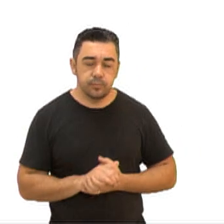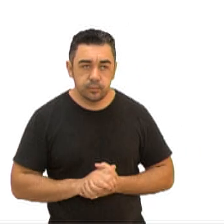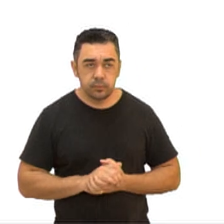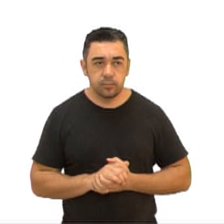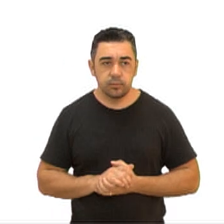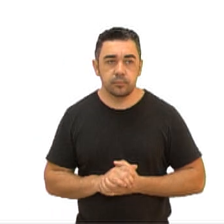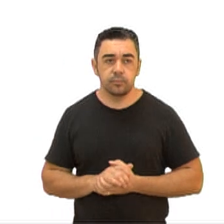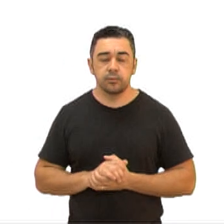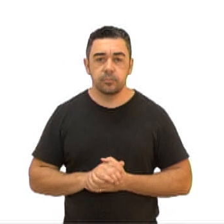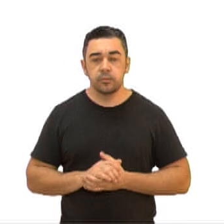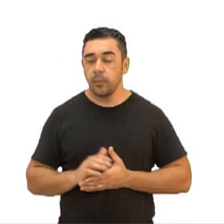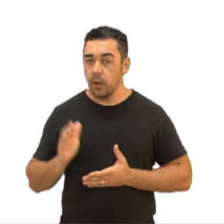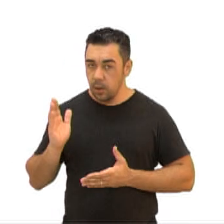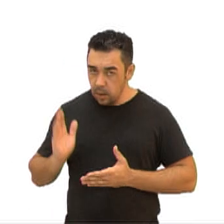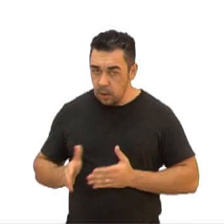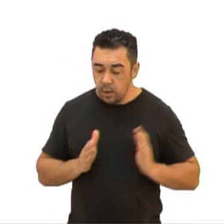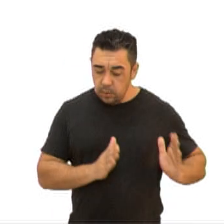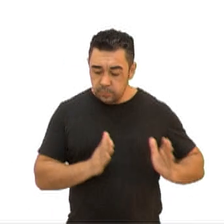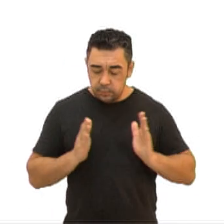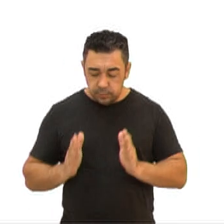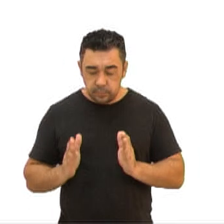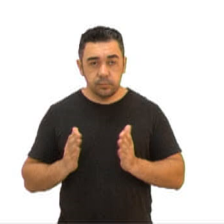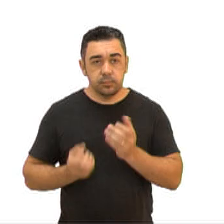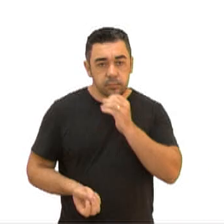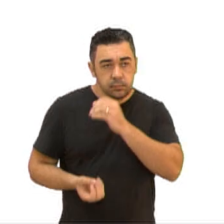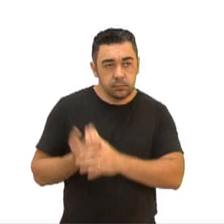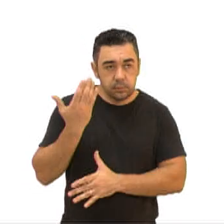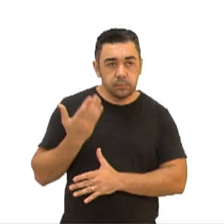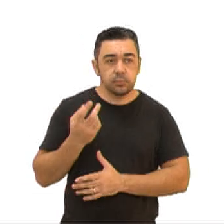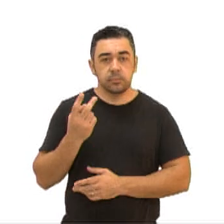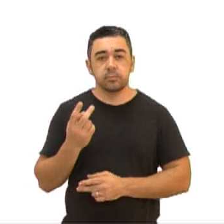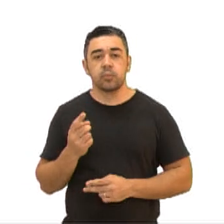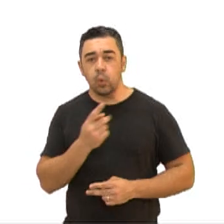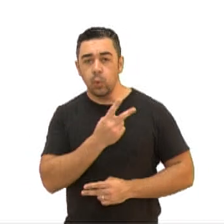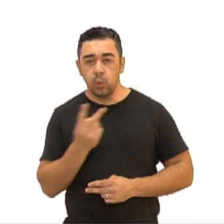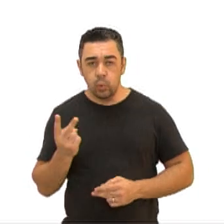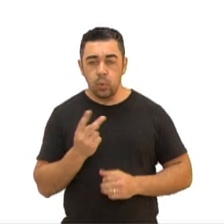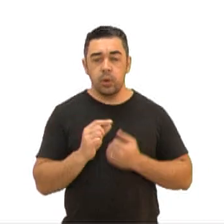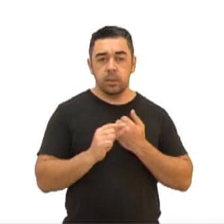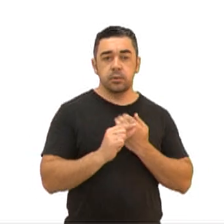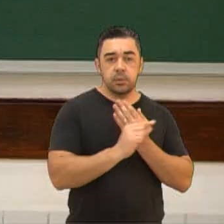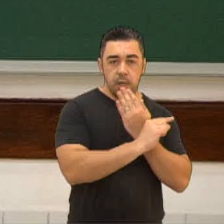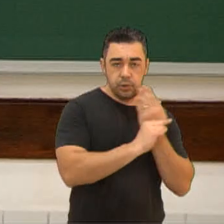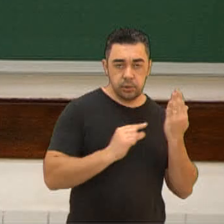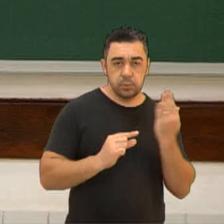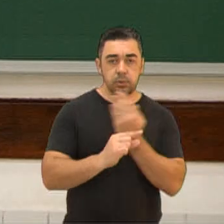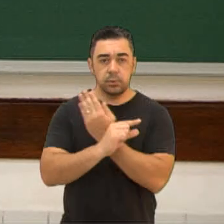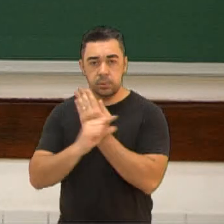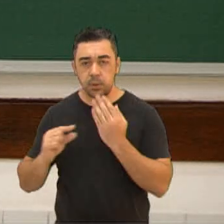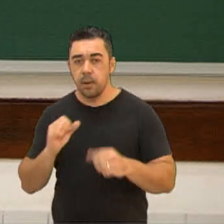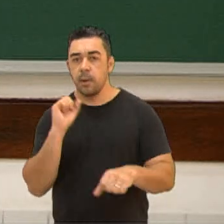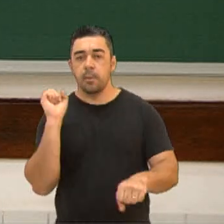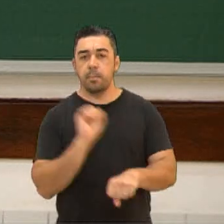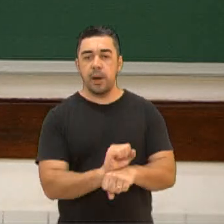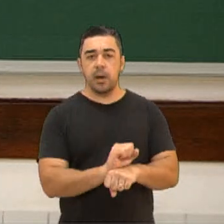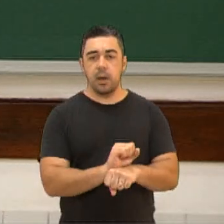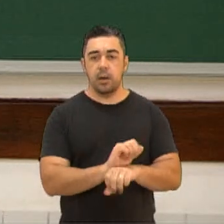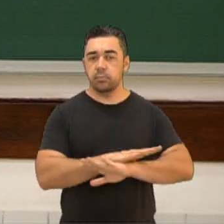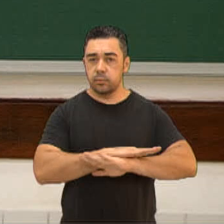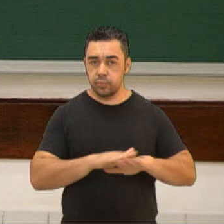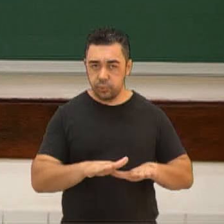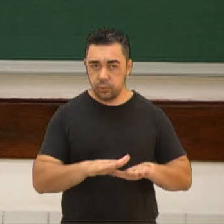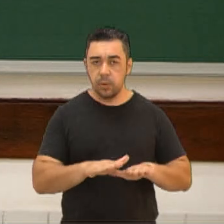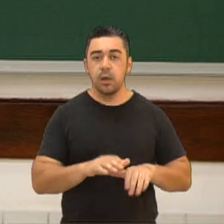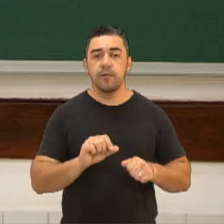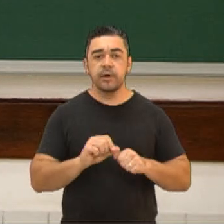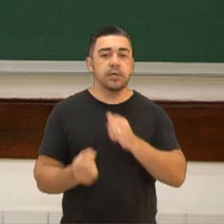Como eles vão, o Picasso e o Braque eles vão criar. Foi a primeira vez que dois artistas pararam de produzir o que estavam fazendo para criar